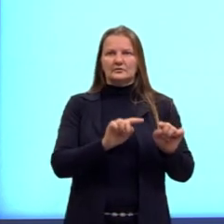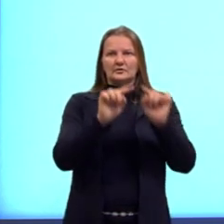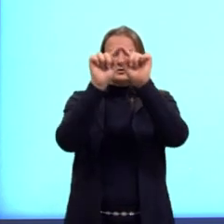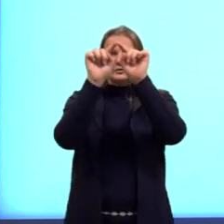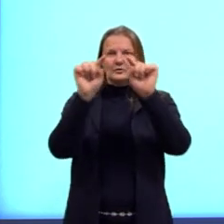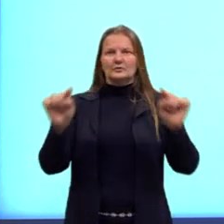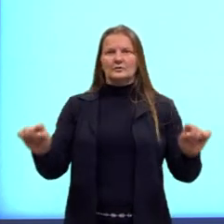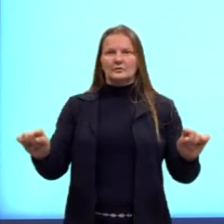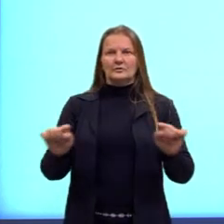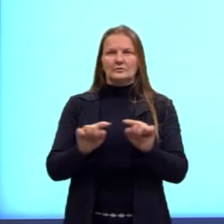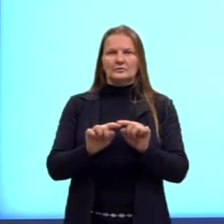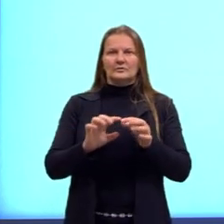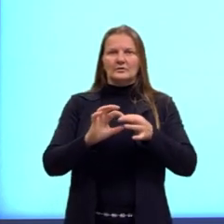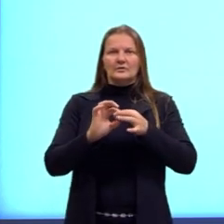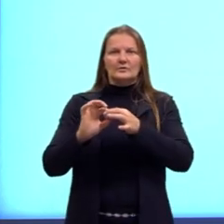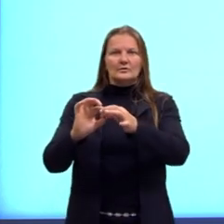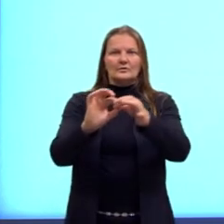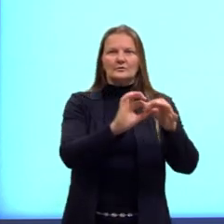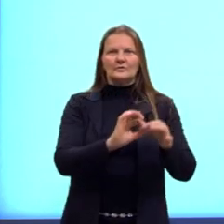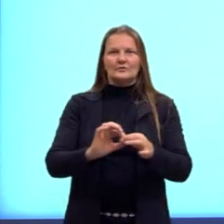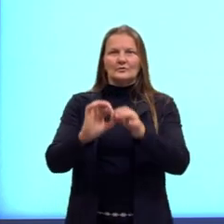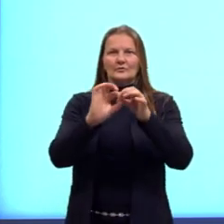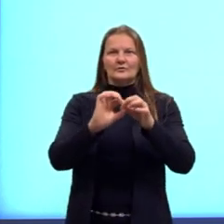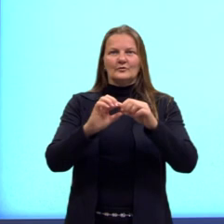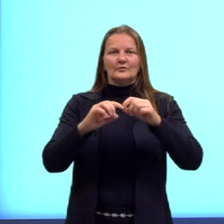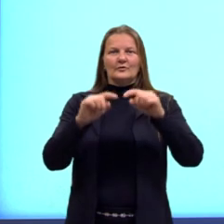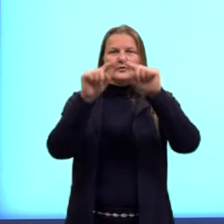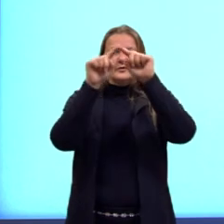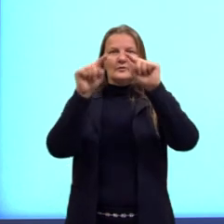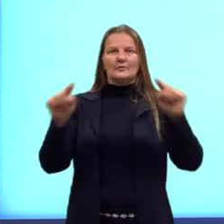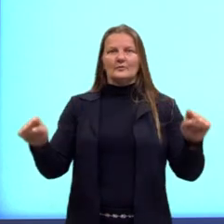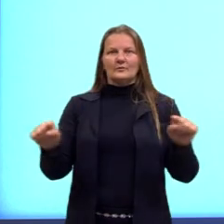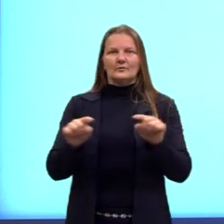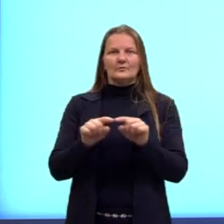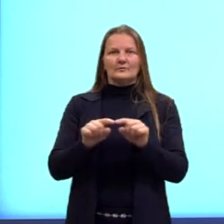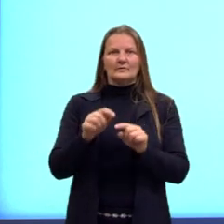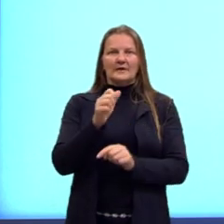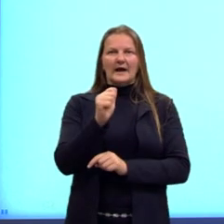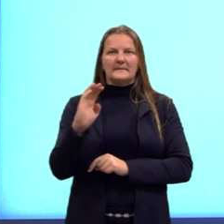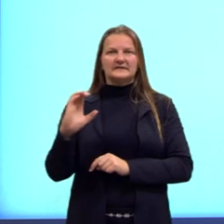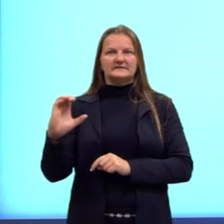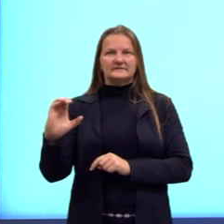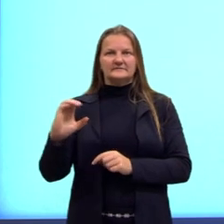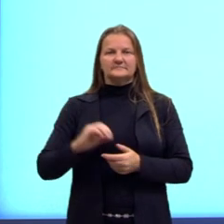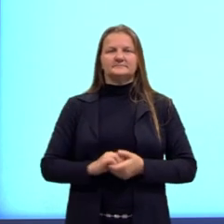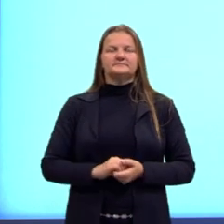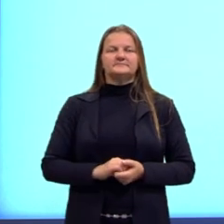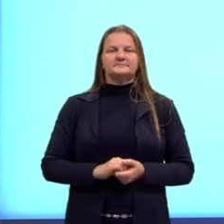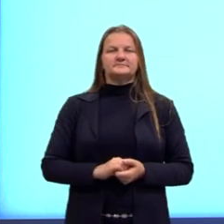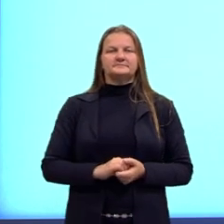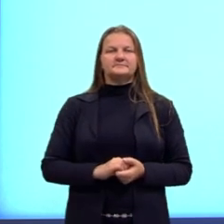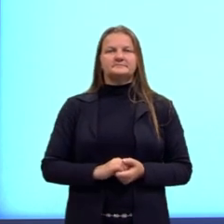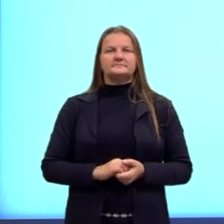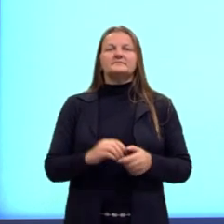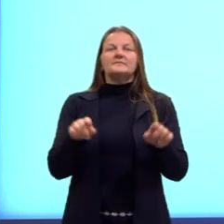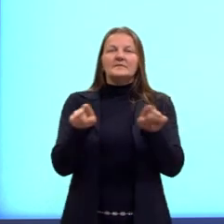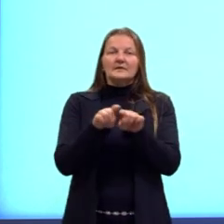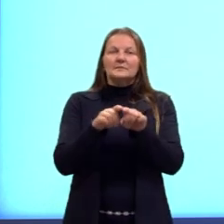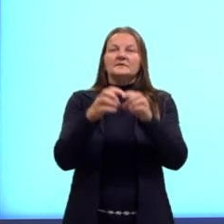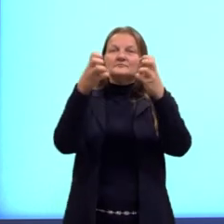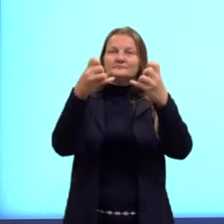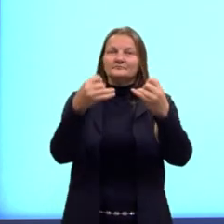Então deixe segmentos formam o nosso triângulo ABC é a que eu trouxe